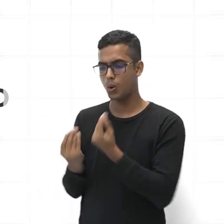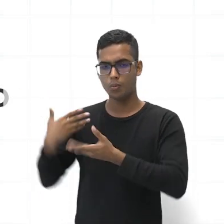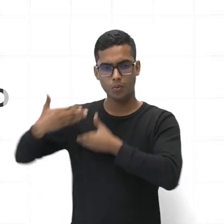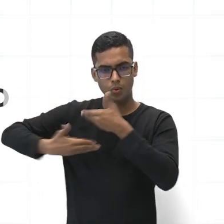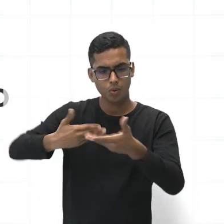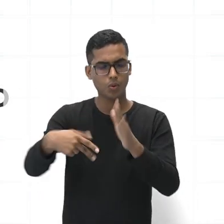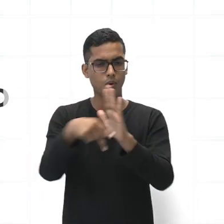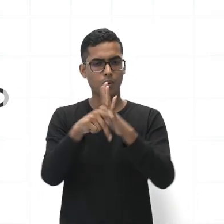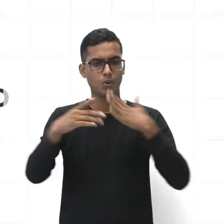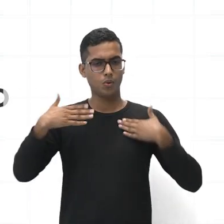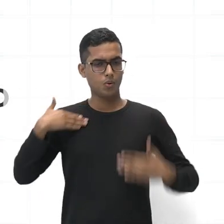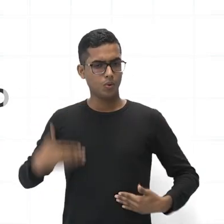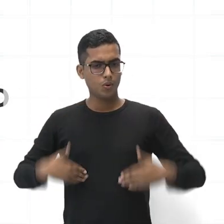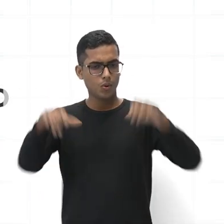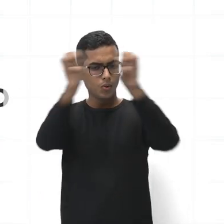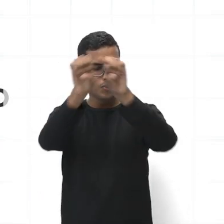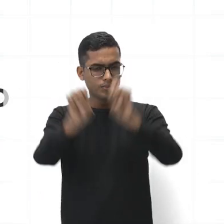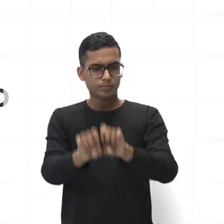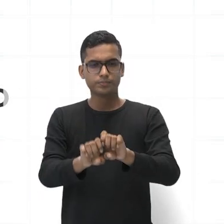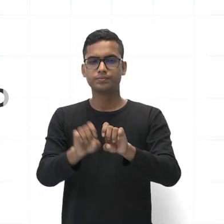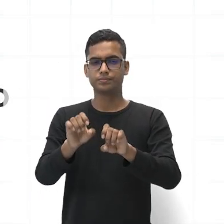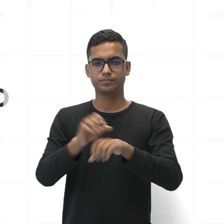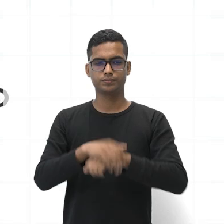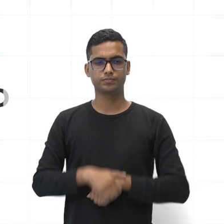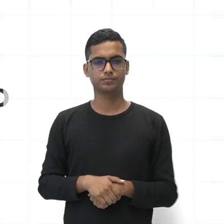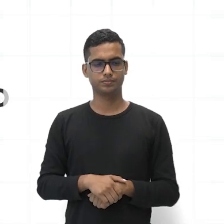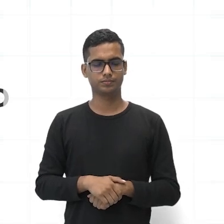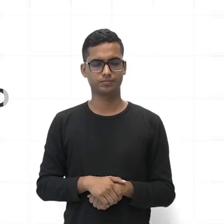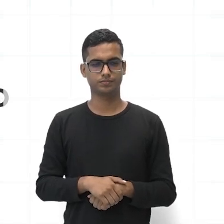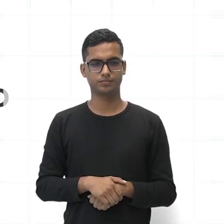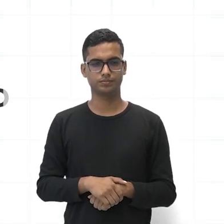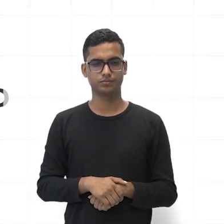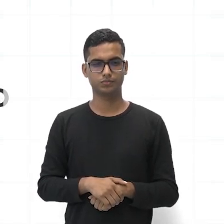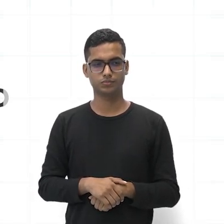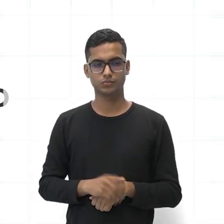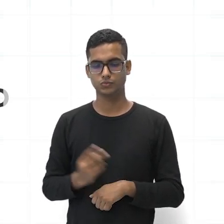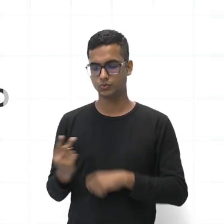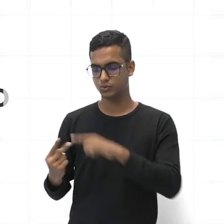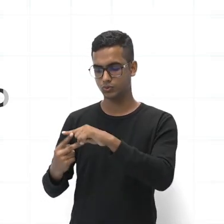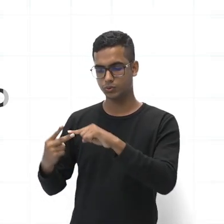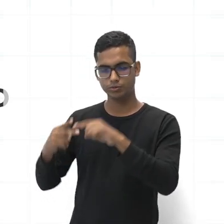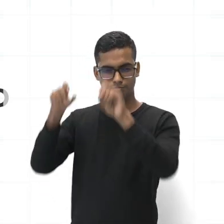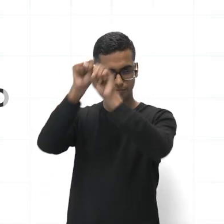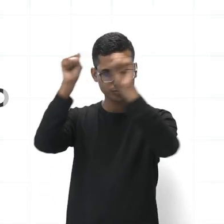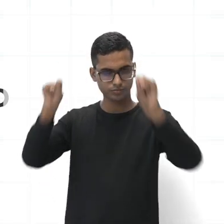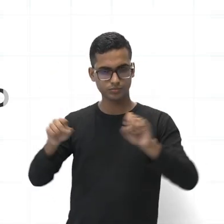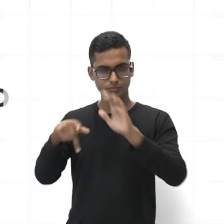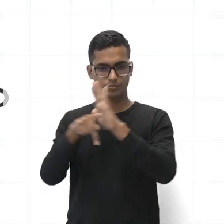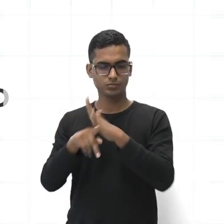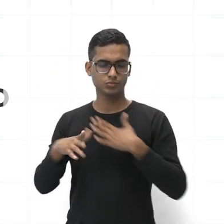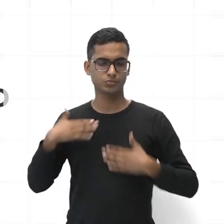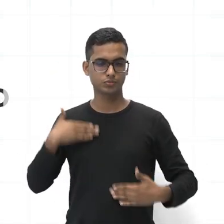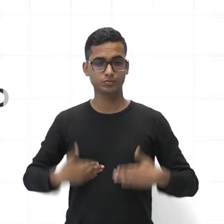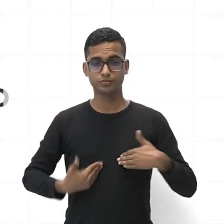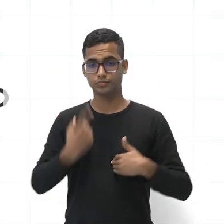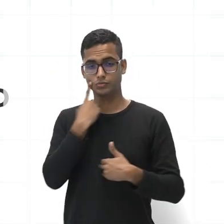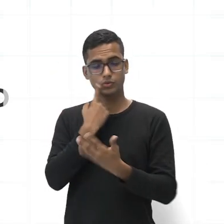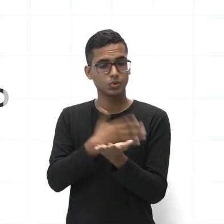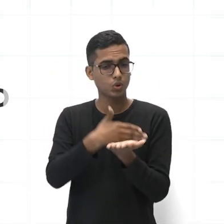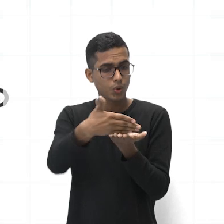processo fisiológico desta relação entre o sistema nervoso e locomotor. A começar com uma função